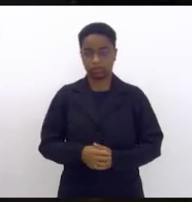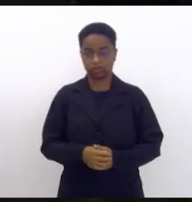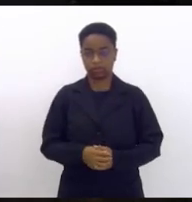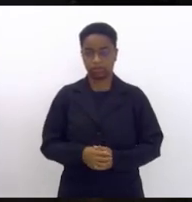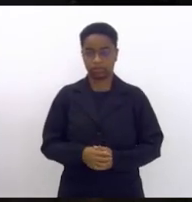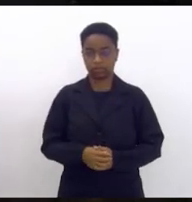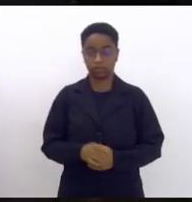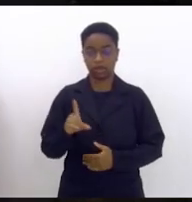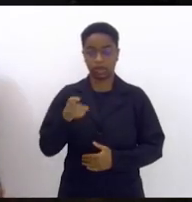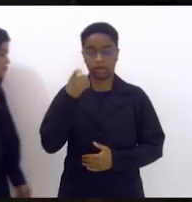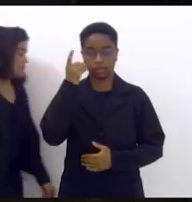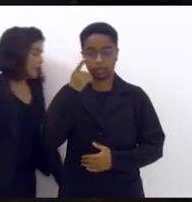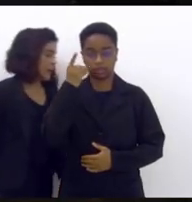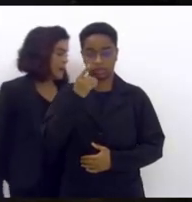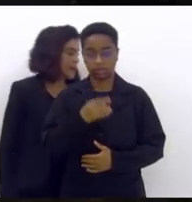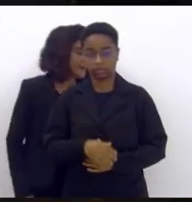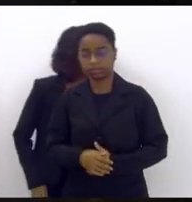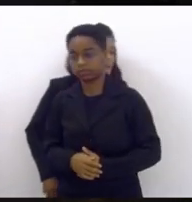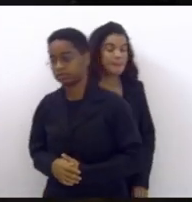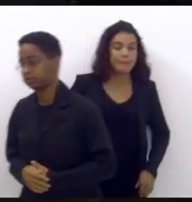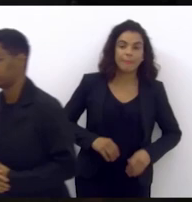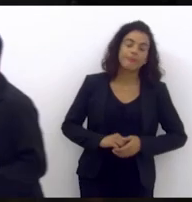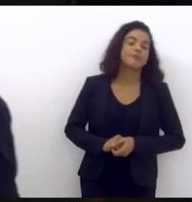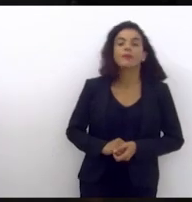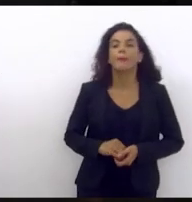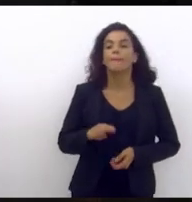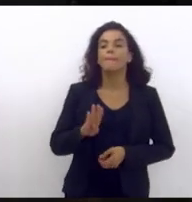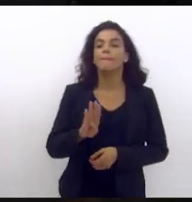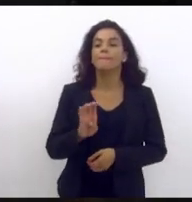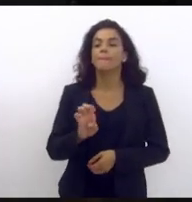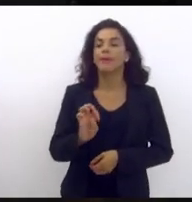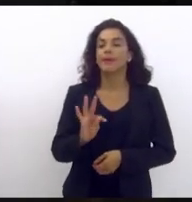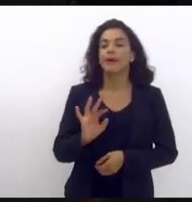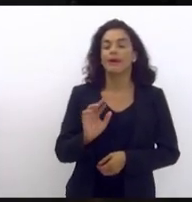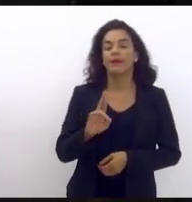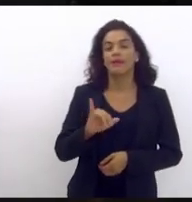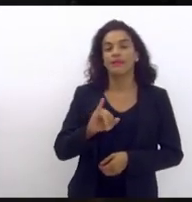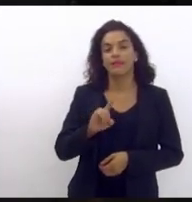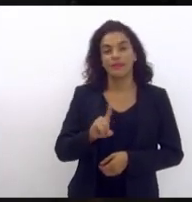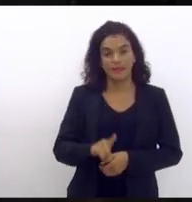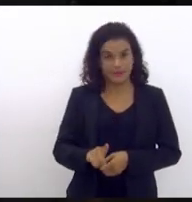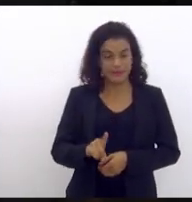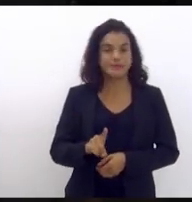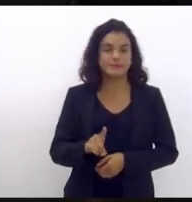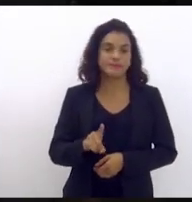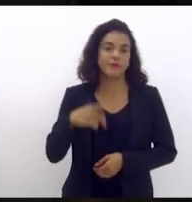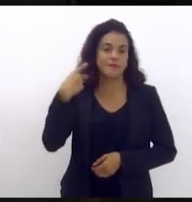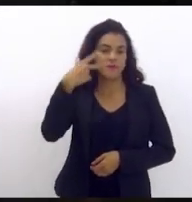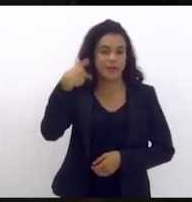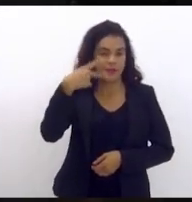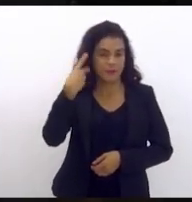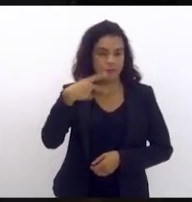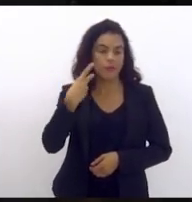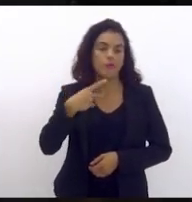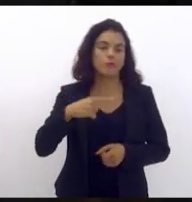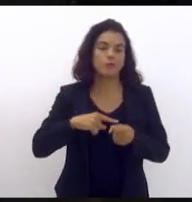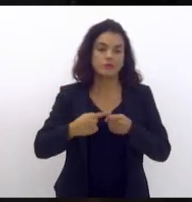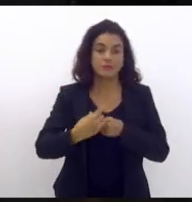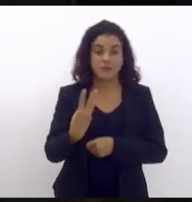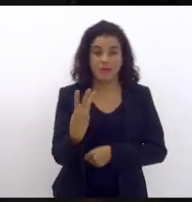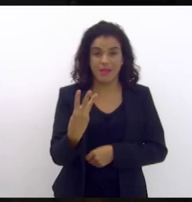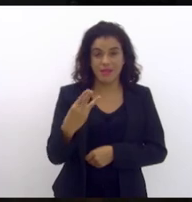ex-deputada Estadual Beatriz Bogo vereadora do município de Três